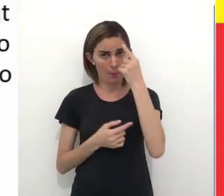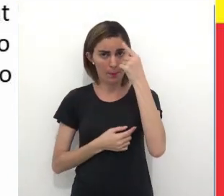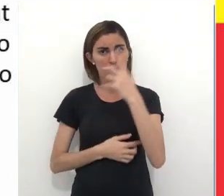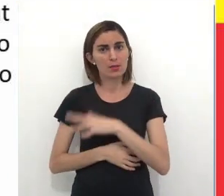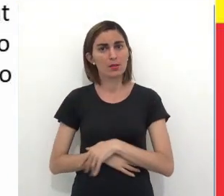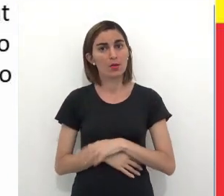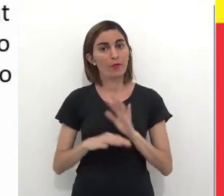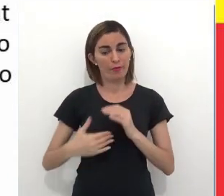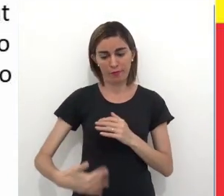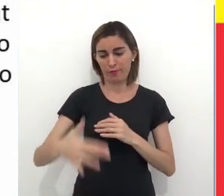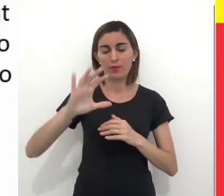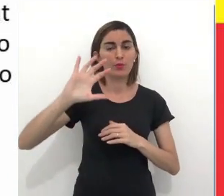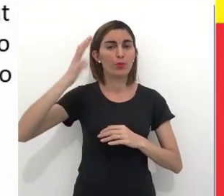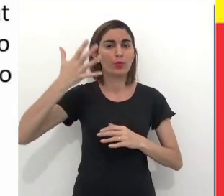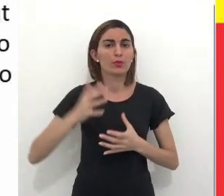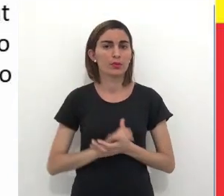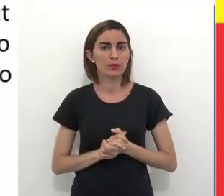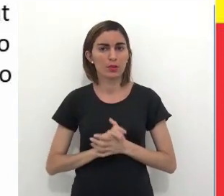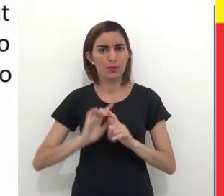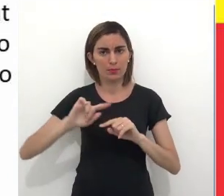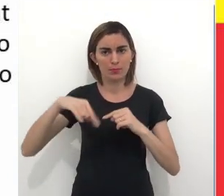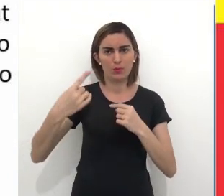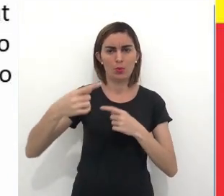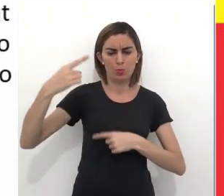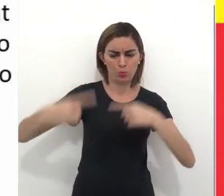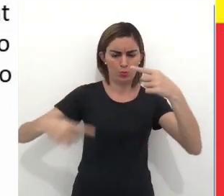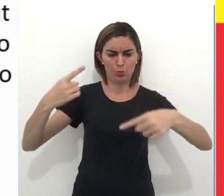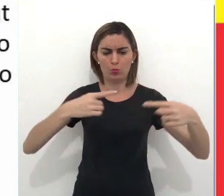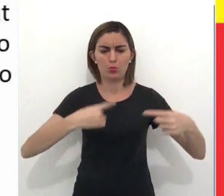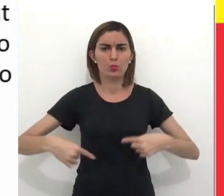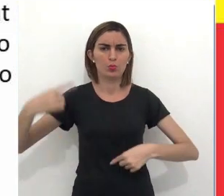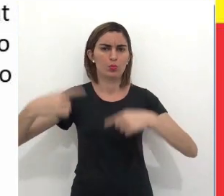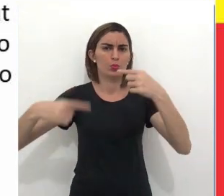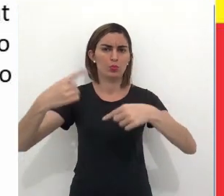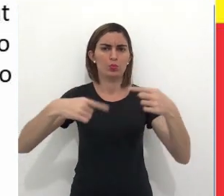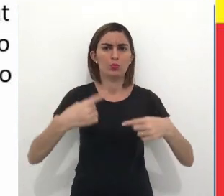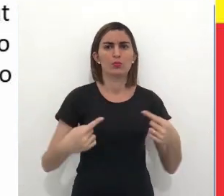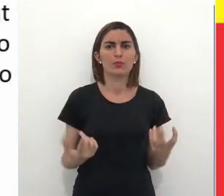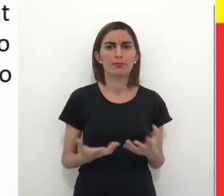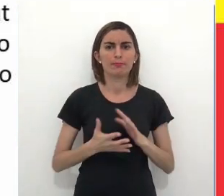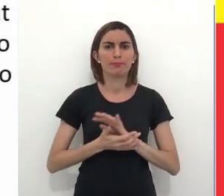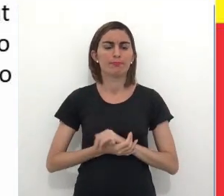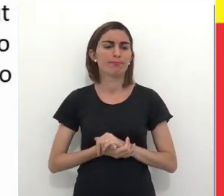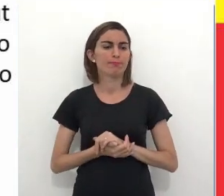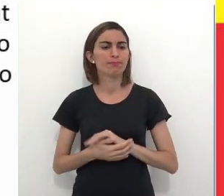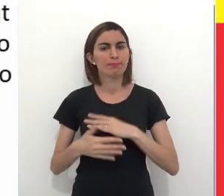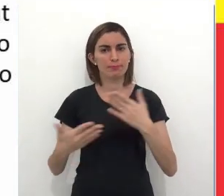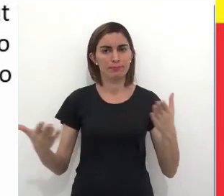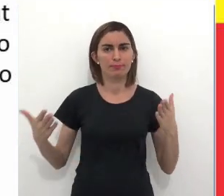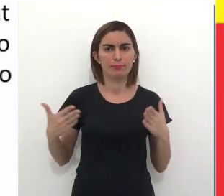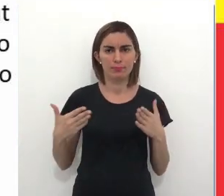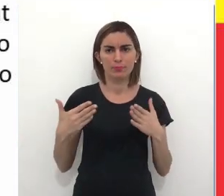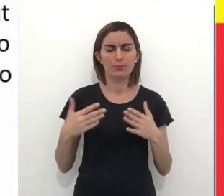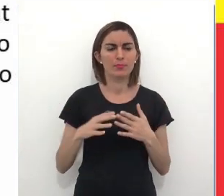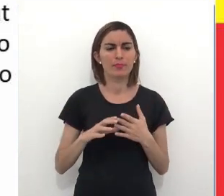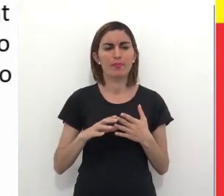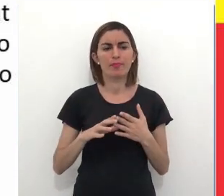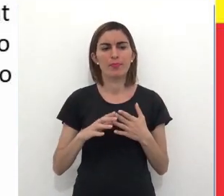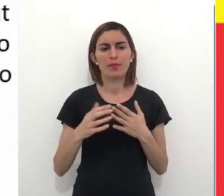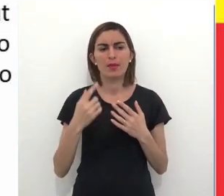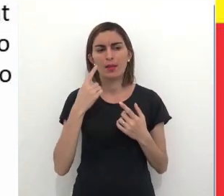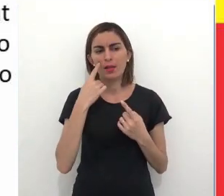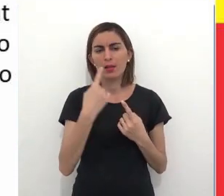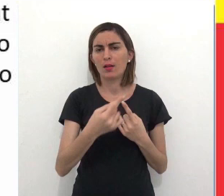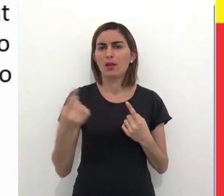Agora imagine o que vai acontecer, né? Após combates em Icó, a 6 de